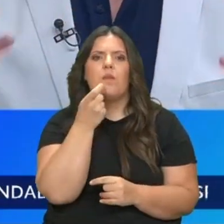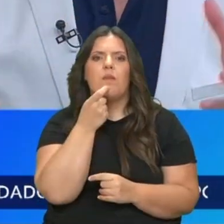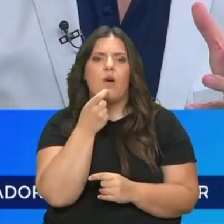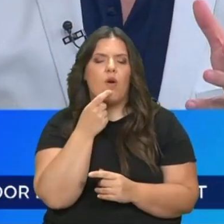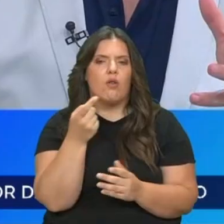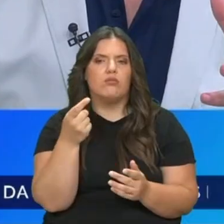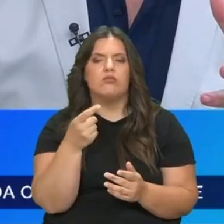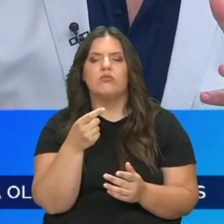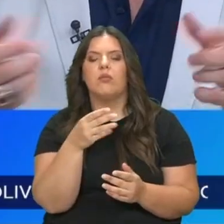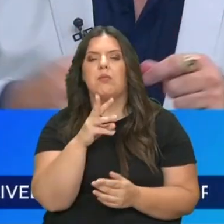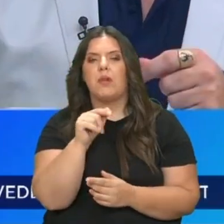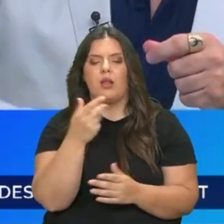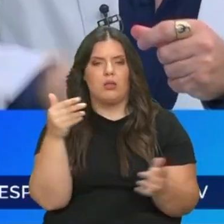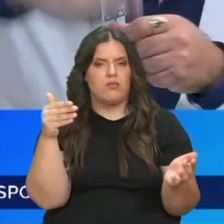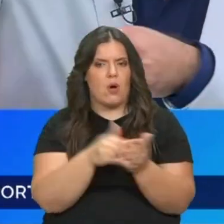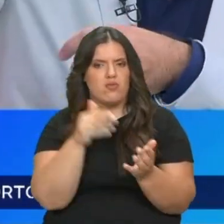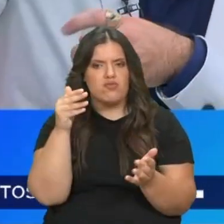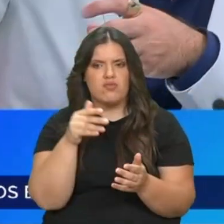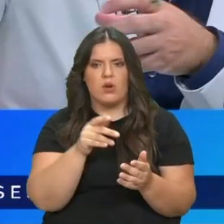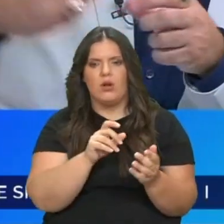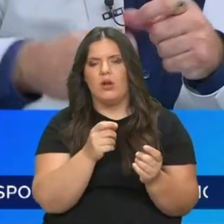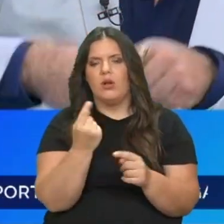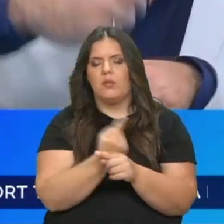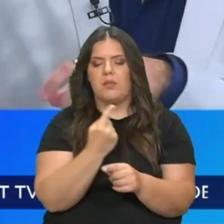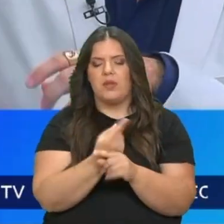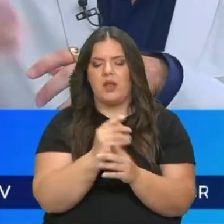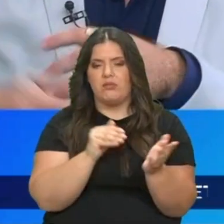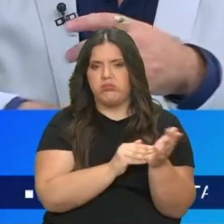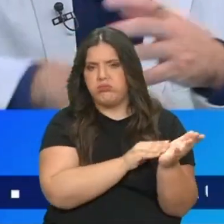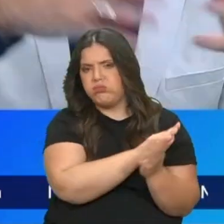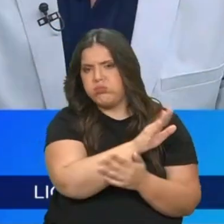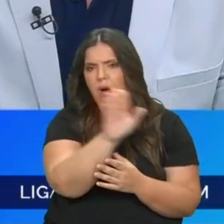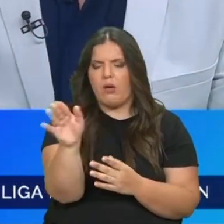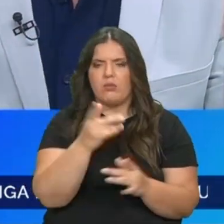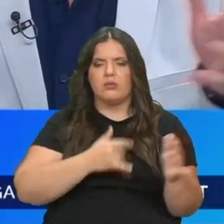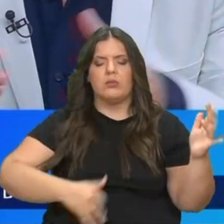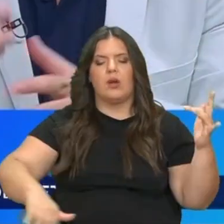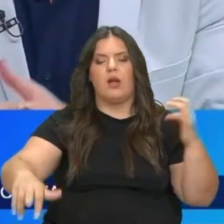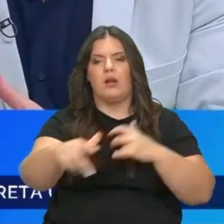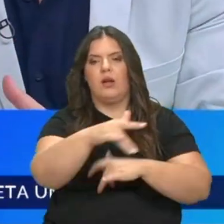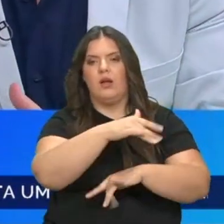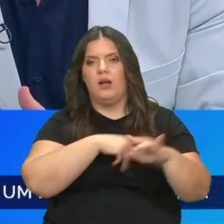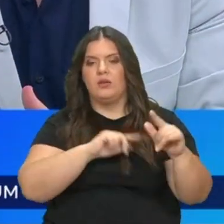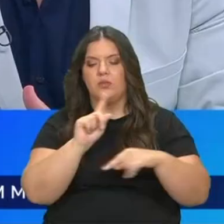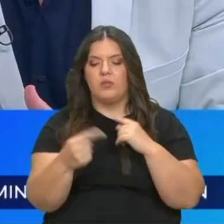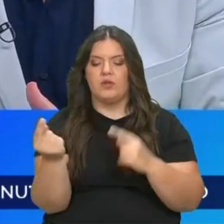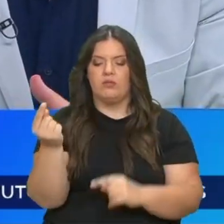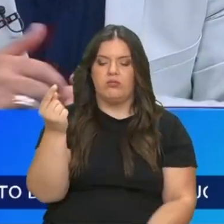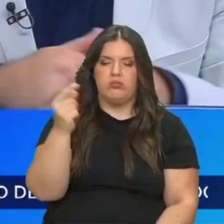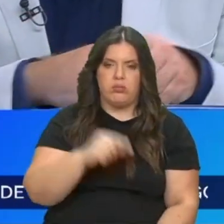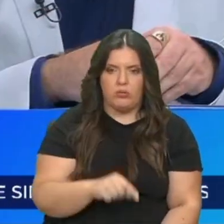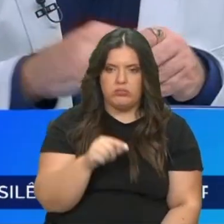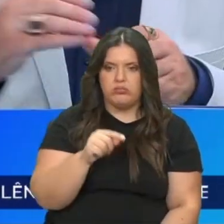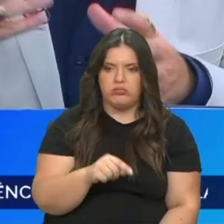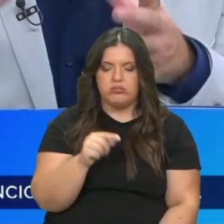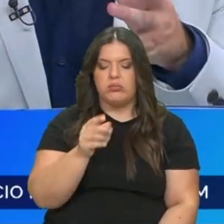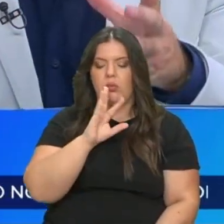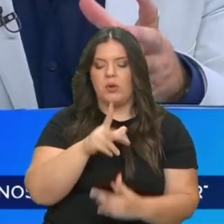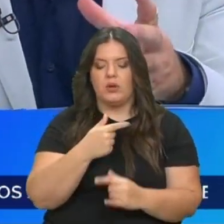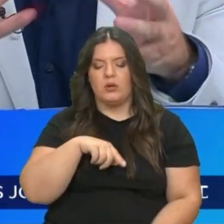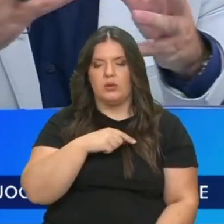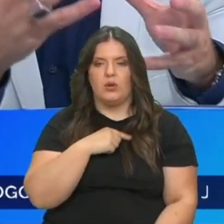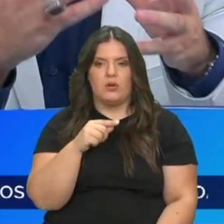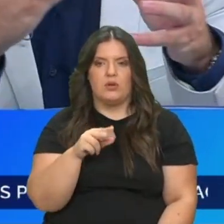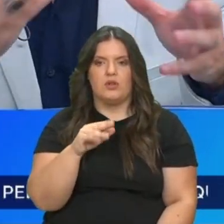na superfície de Marte, atirou pedaços da superfície de Marte para o espaço, que andou pelo espaço milhões e milhões de anos, e depois veio cair no nosso planeta, no